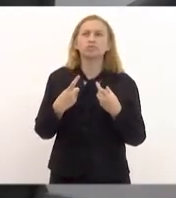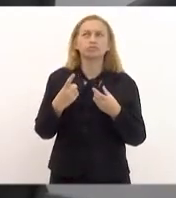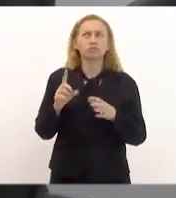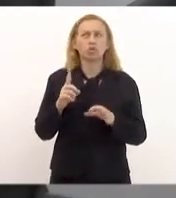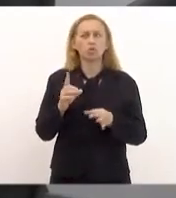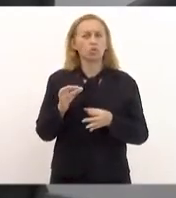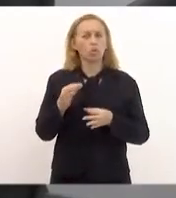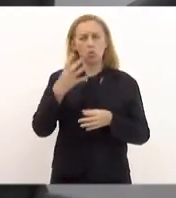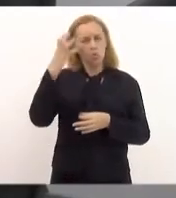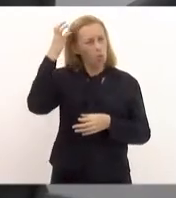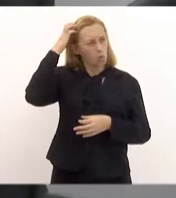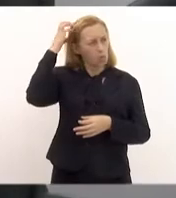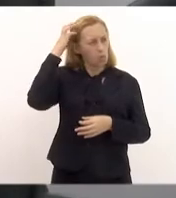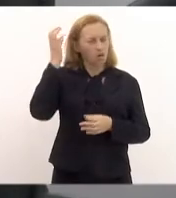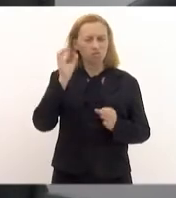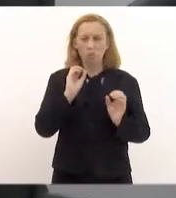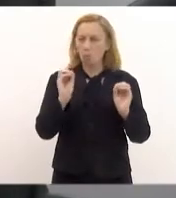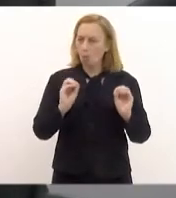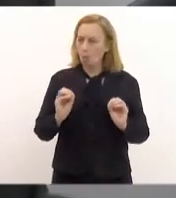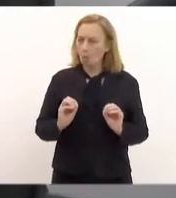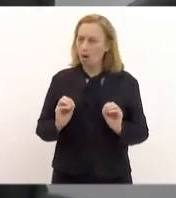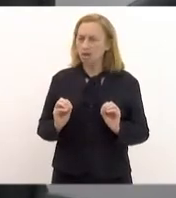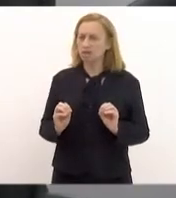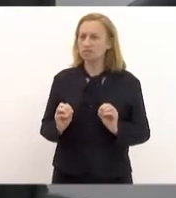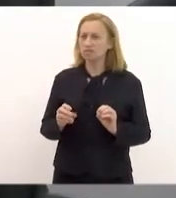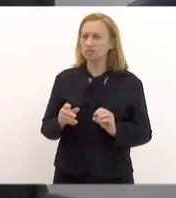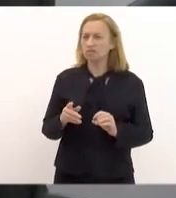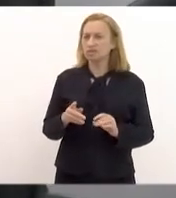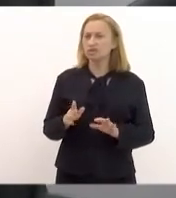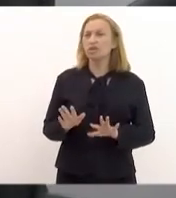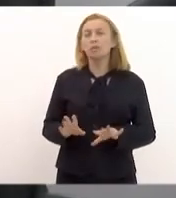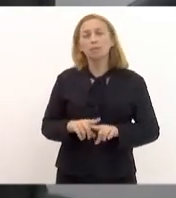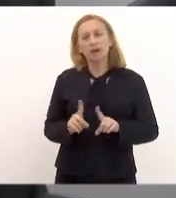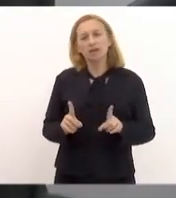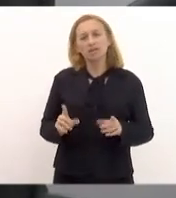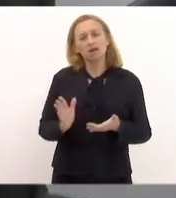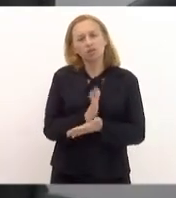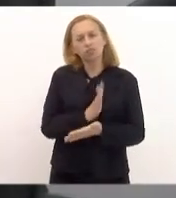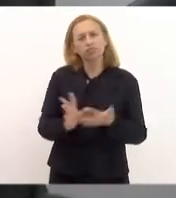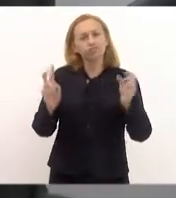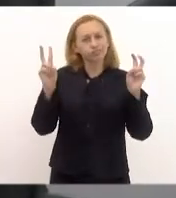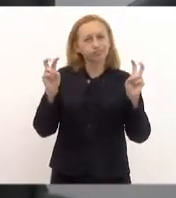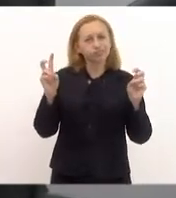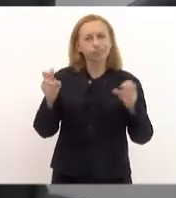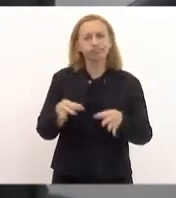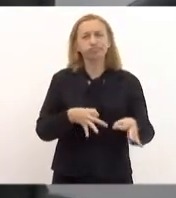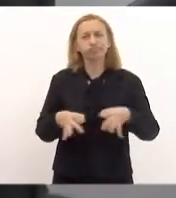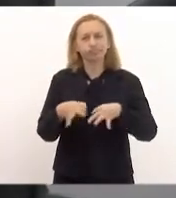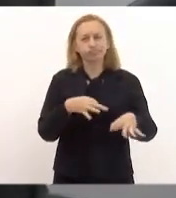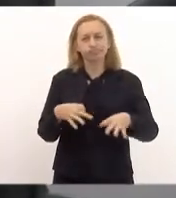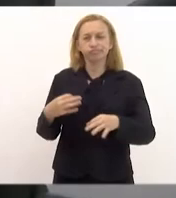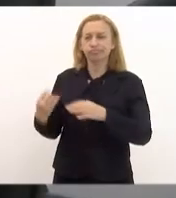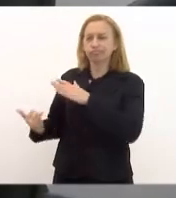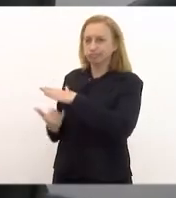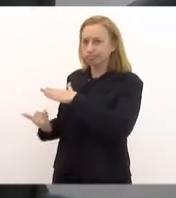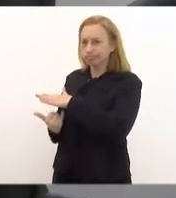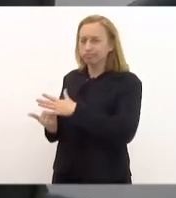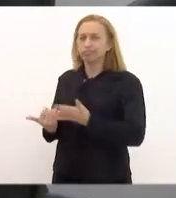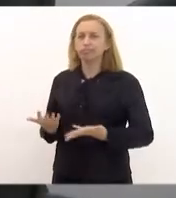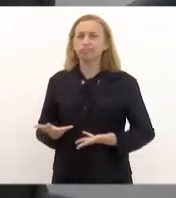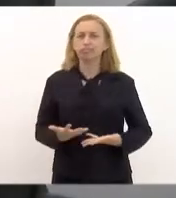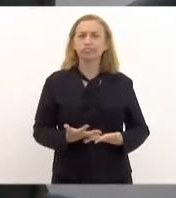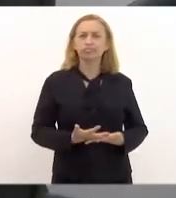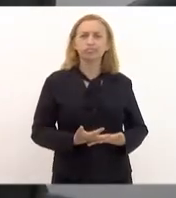juízo sobre a qualidade desse trabalho, mas okay, que certos planos temáticos sejam sendo elaborados pelo Instituto, assim, digamos